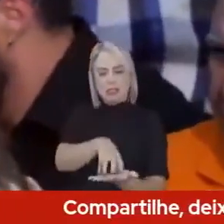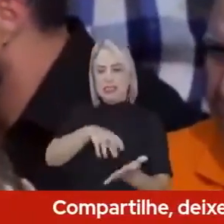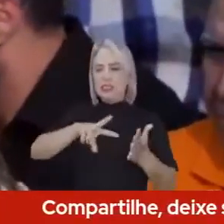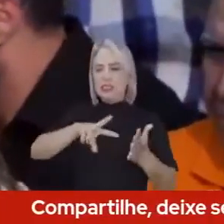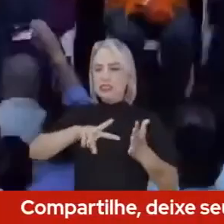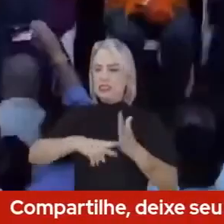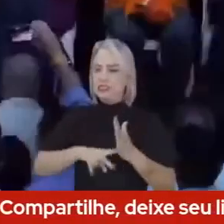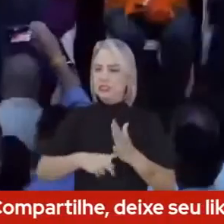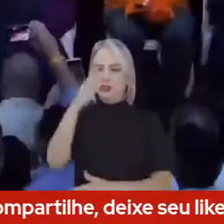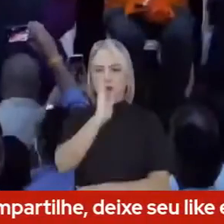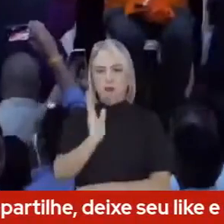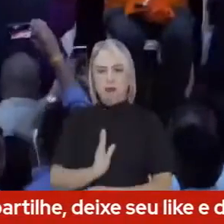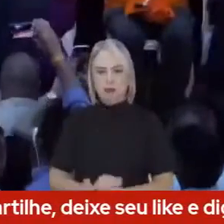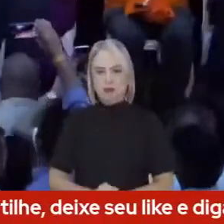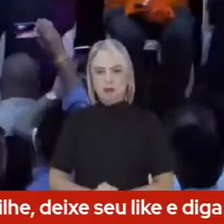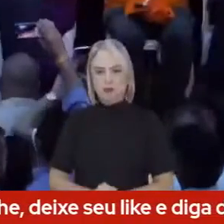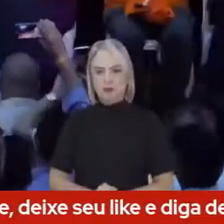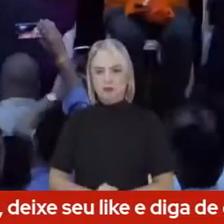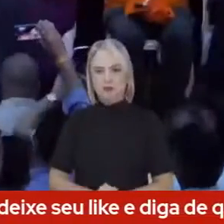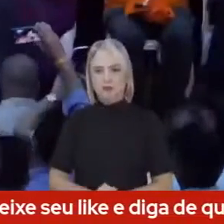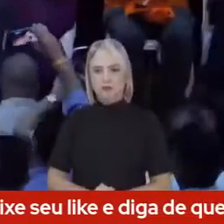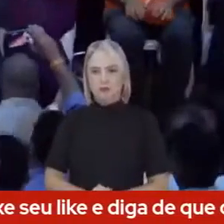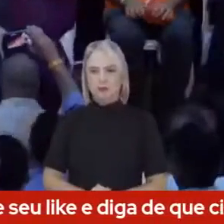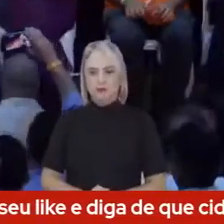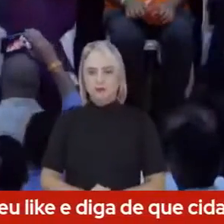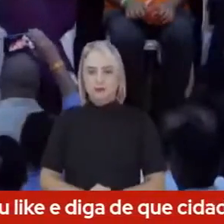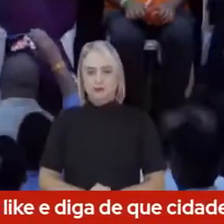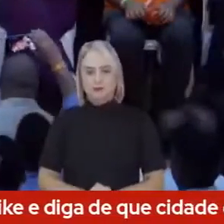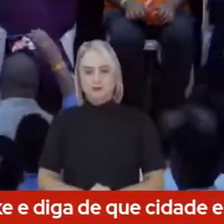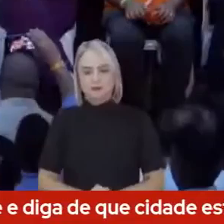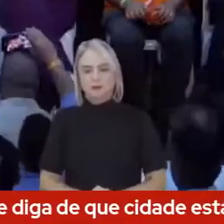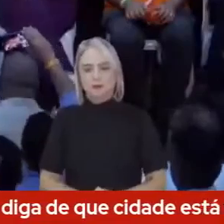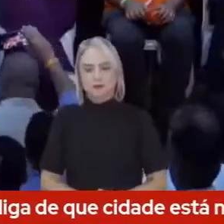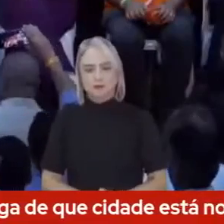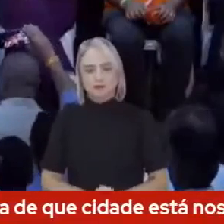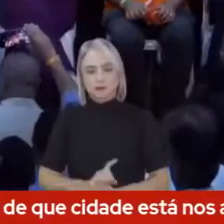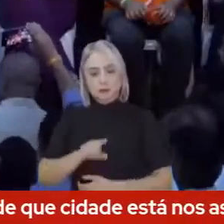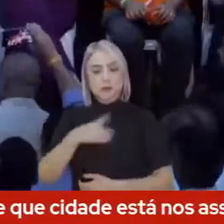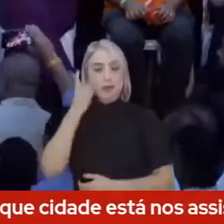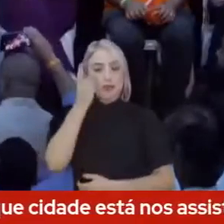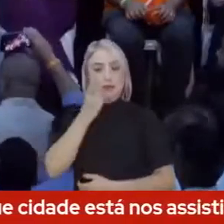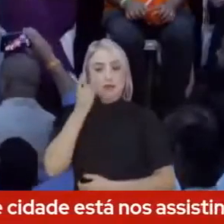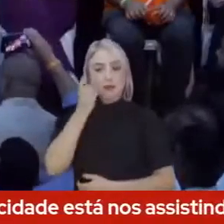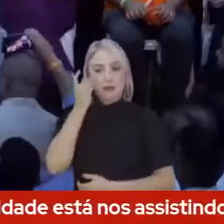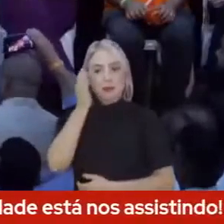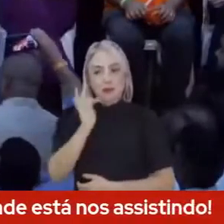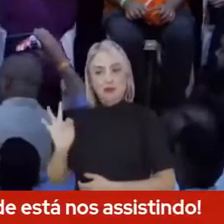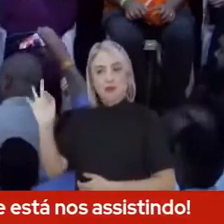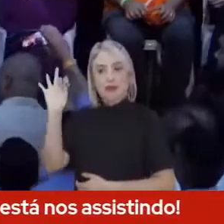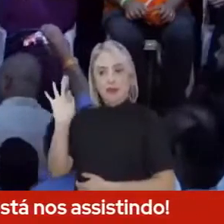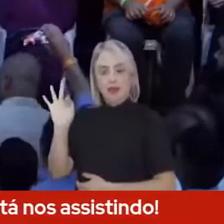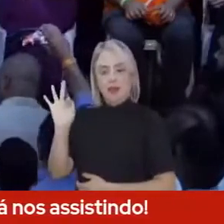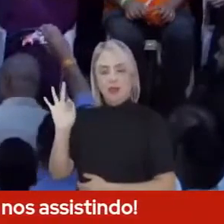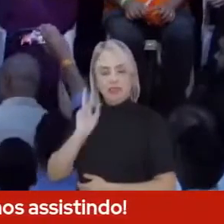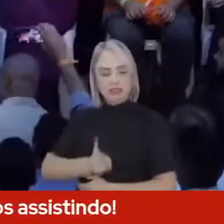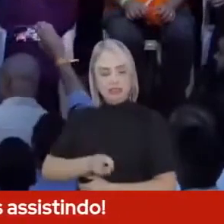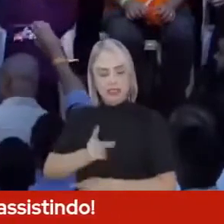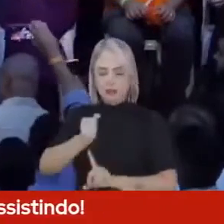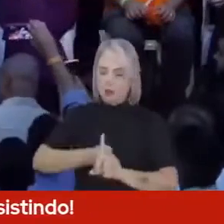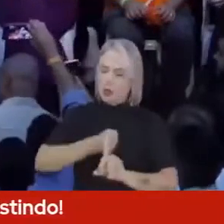do Brasil. E como deputado federal, sempre lutou